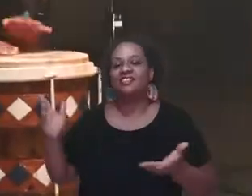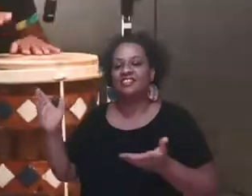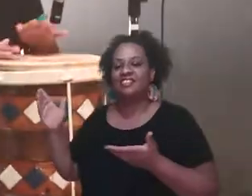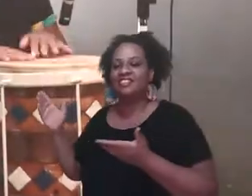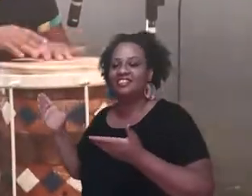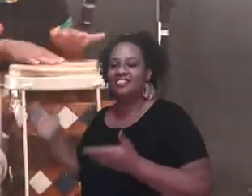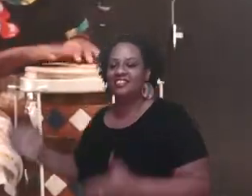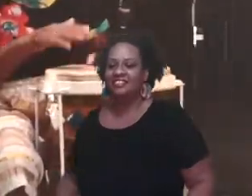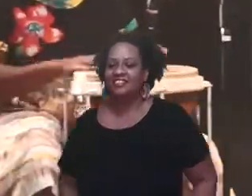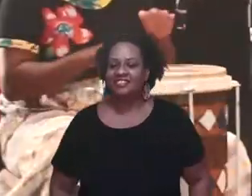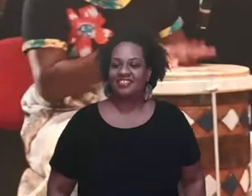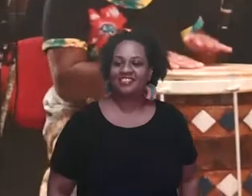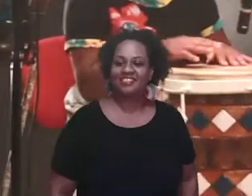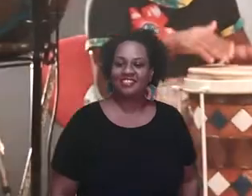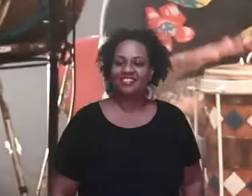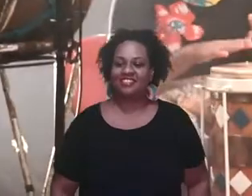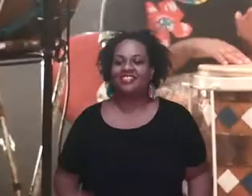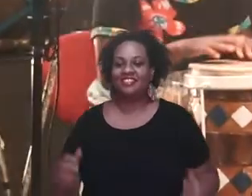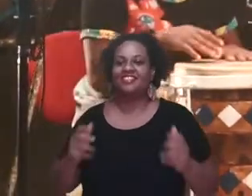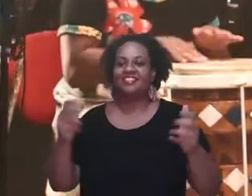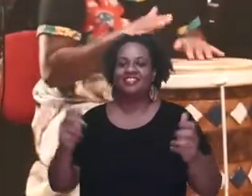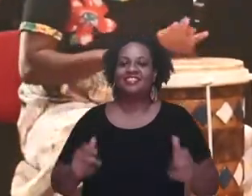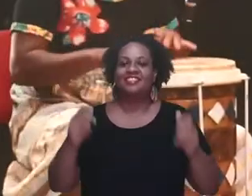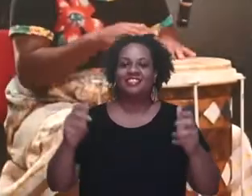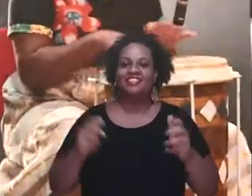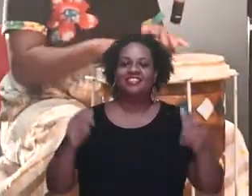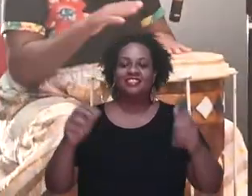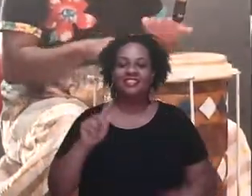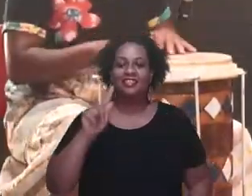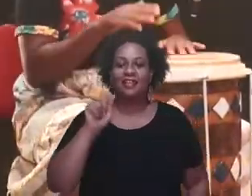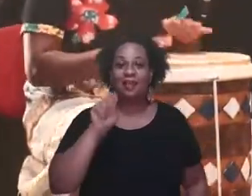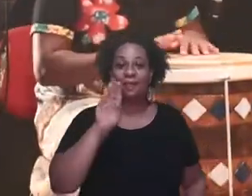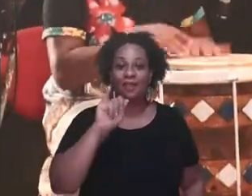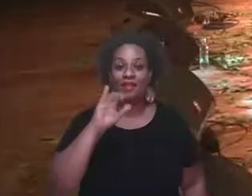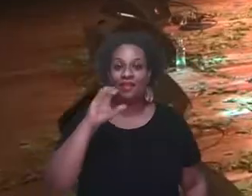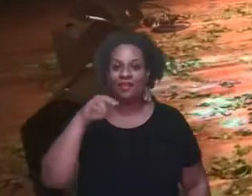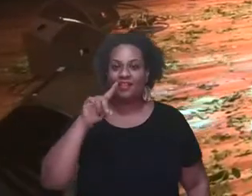parada e outras coisitas mas já vi que você pensa